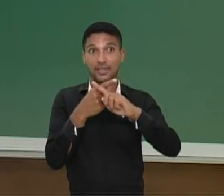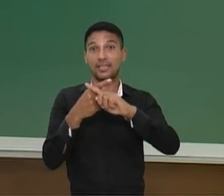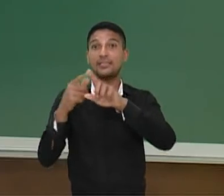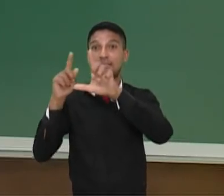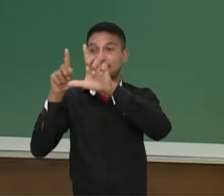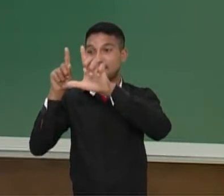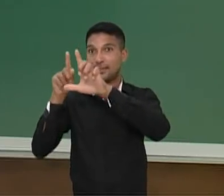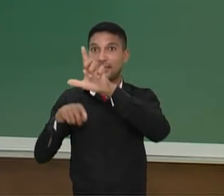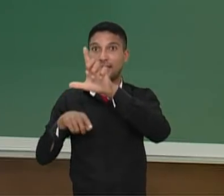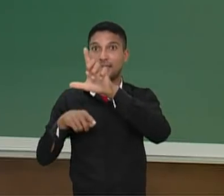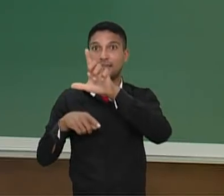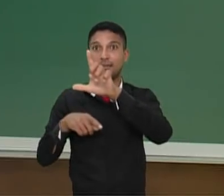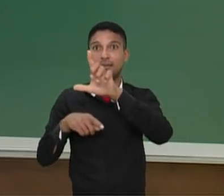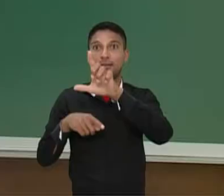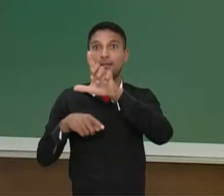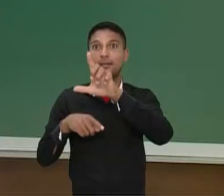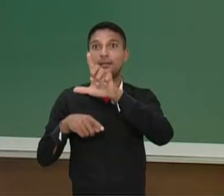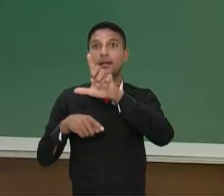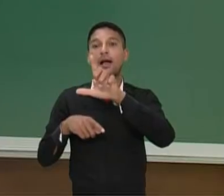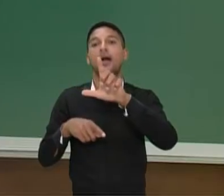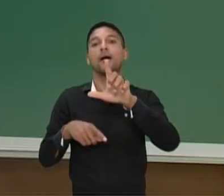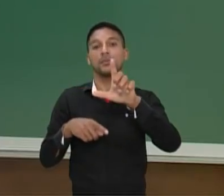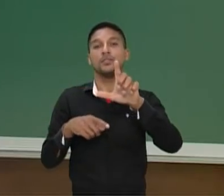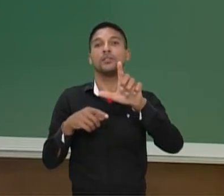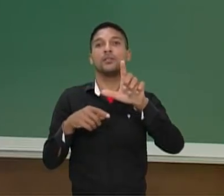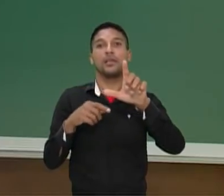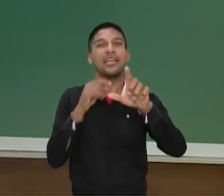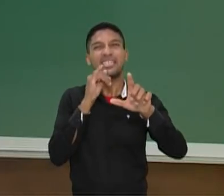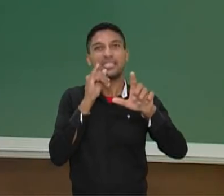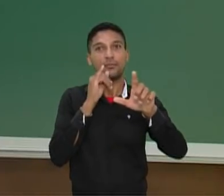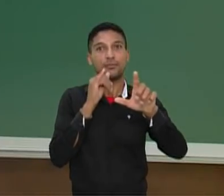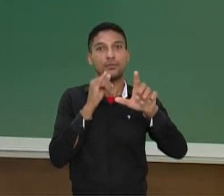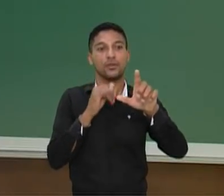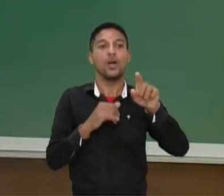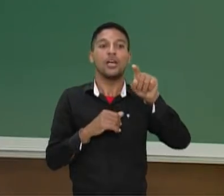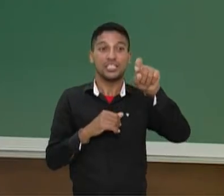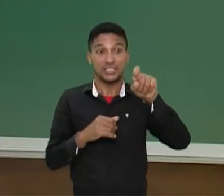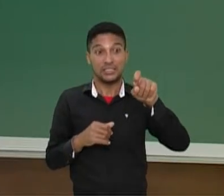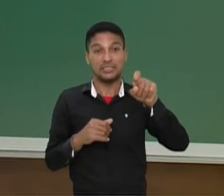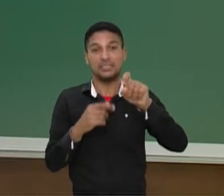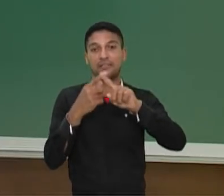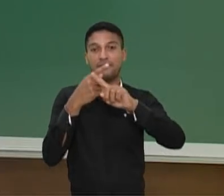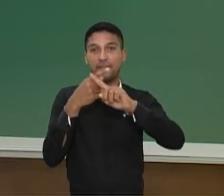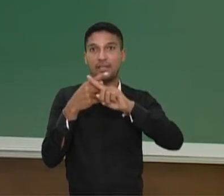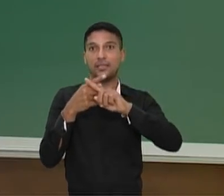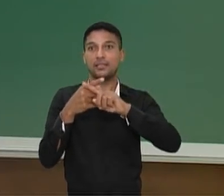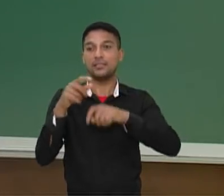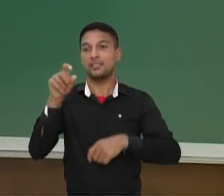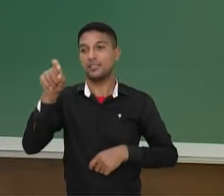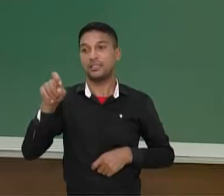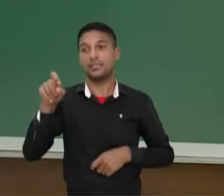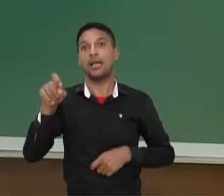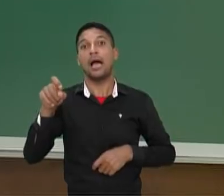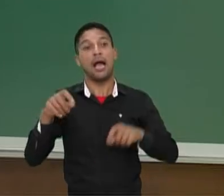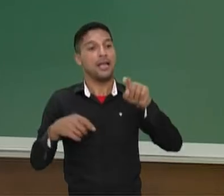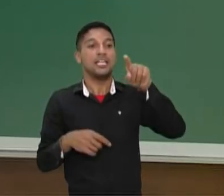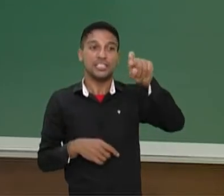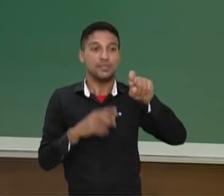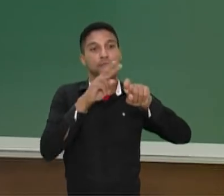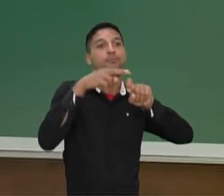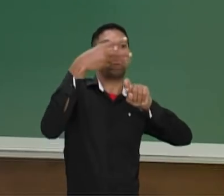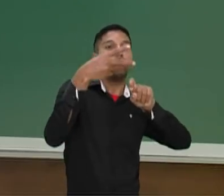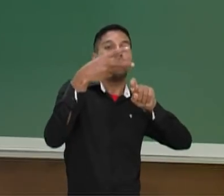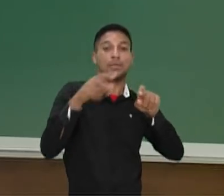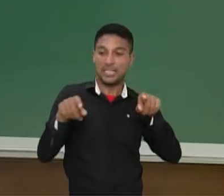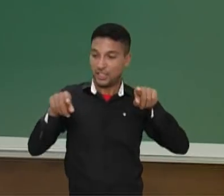mesma letra, você escreve na forma de potência. Então, por exemplo, x vezes x vai dar x ao quadrado. M vezes